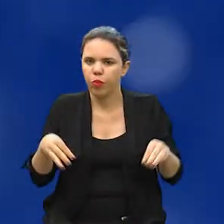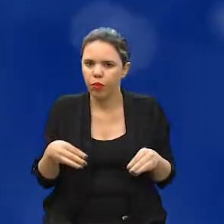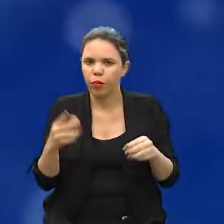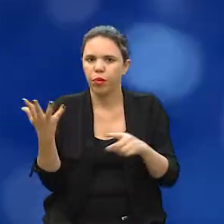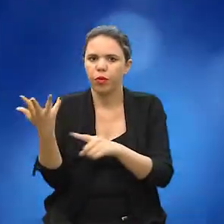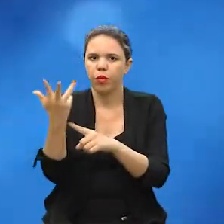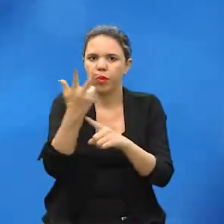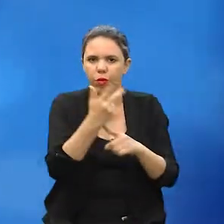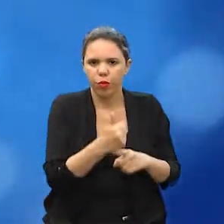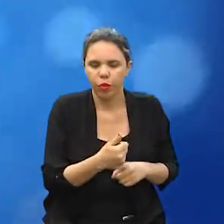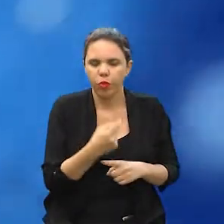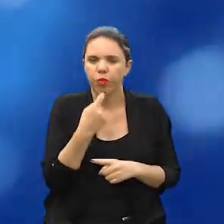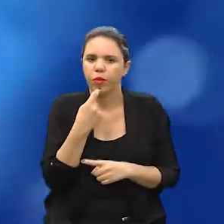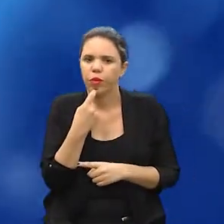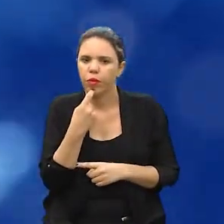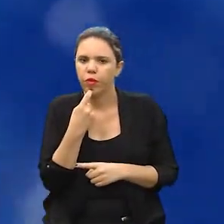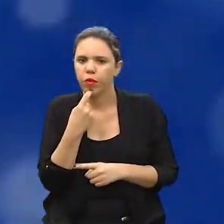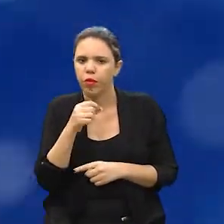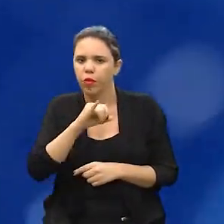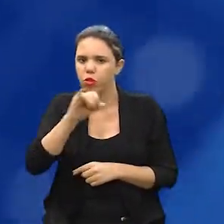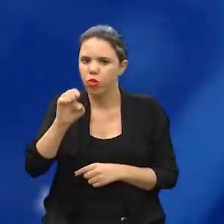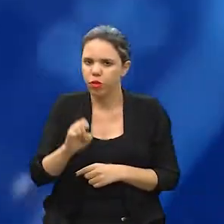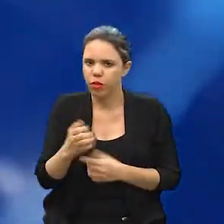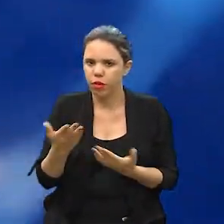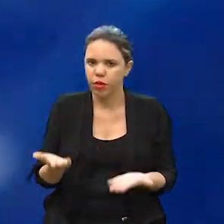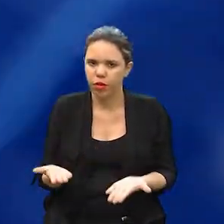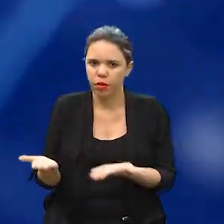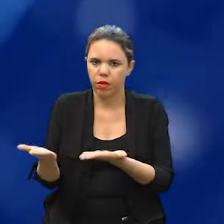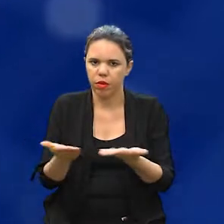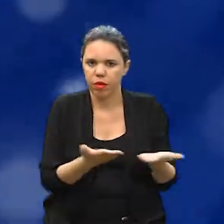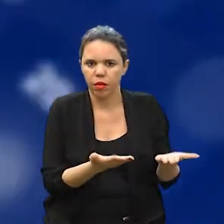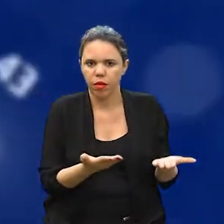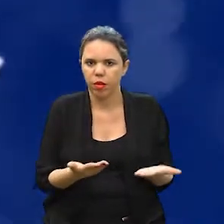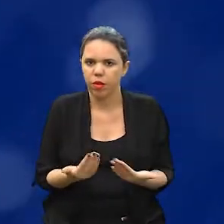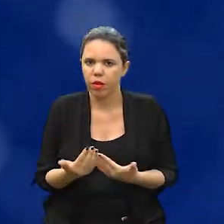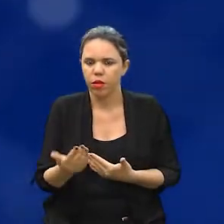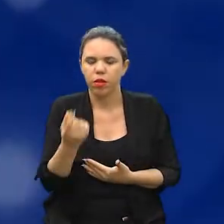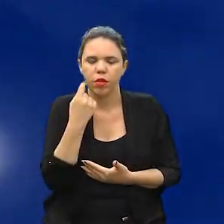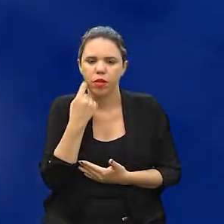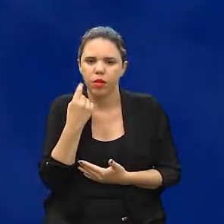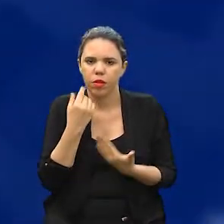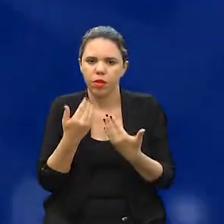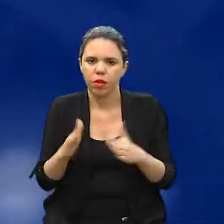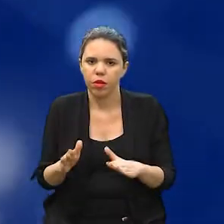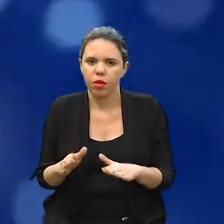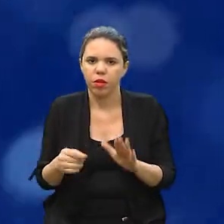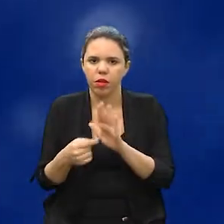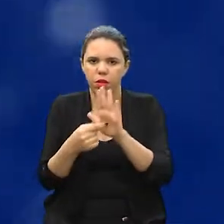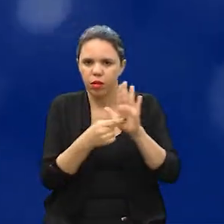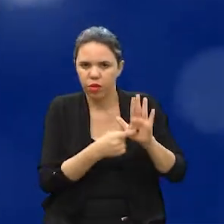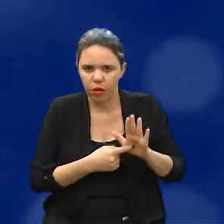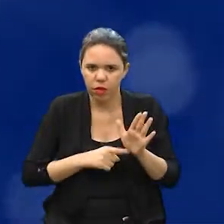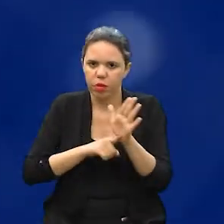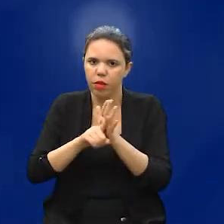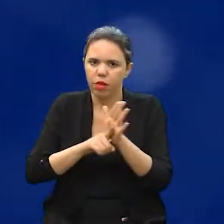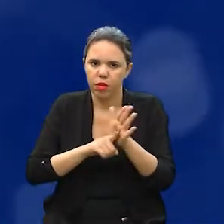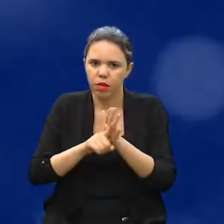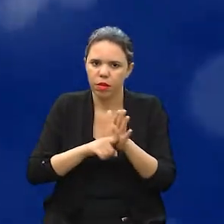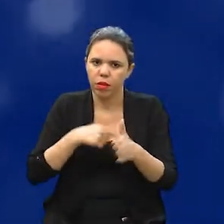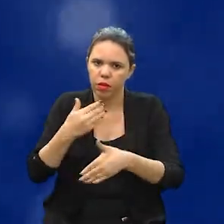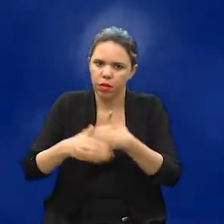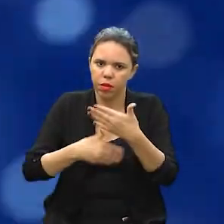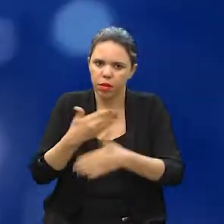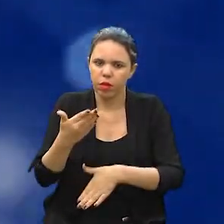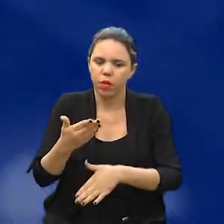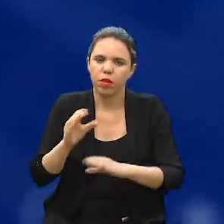de Arte Contemporânea de Campinas, José Pancetti, recebe a partir desta sexta-feira a mostra Pesquisa em Processo